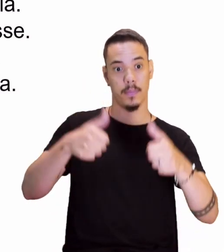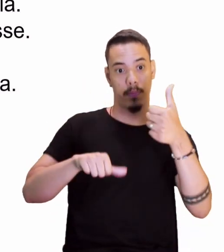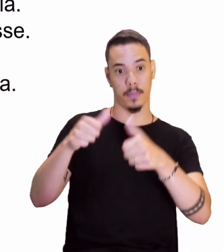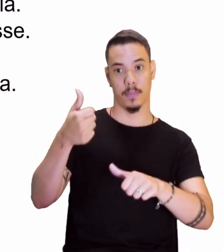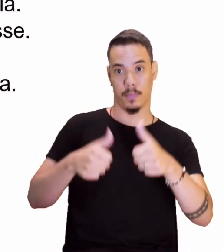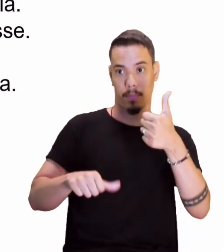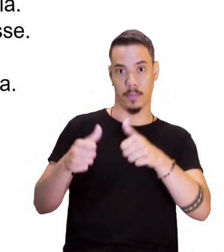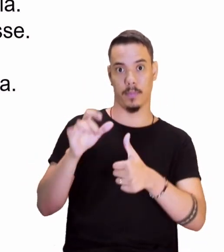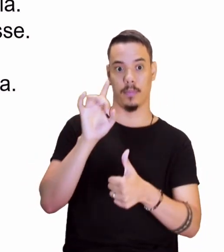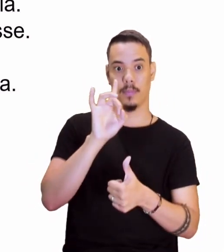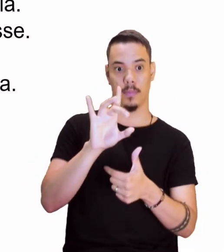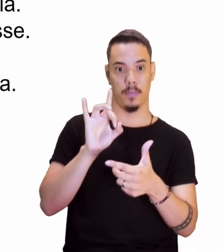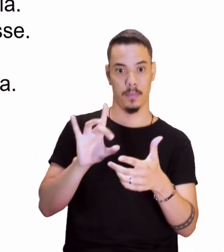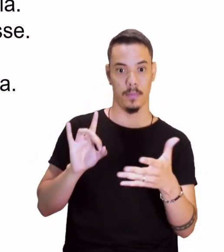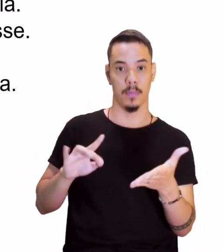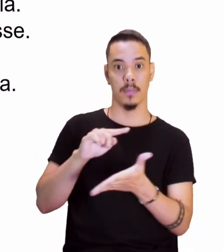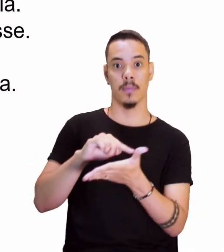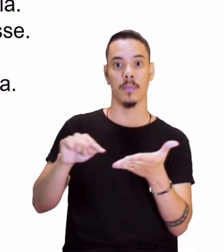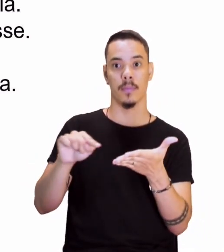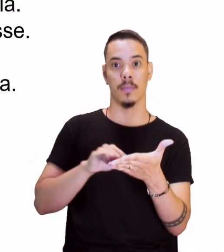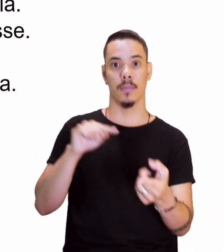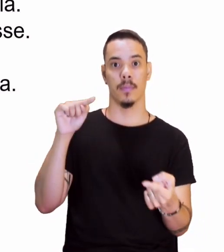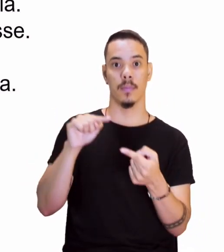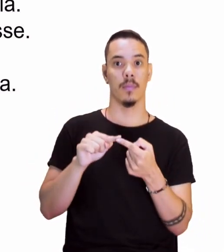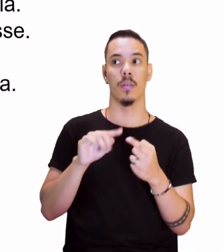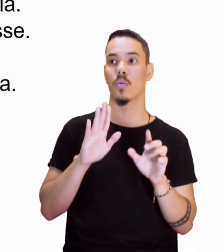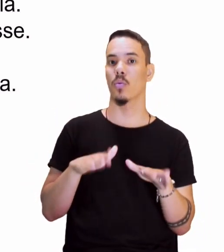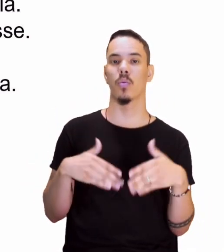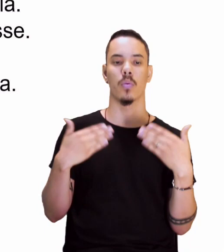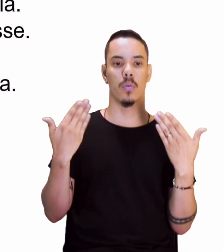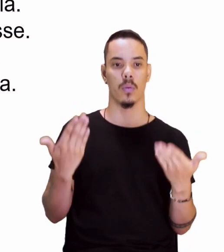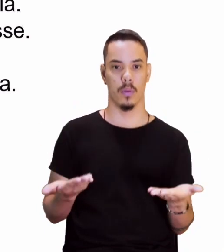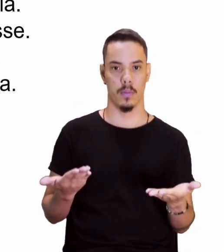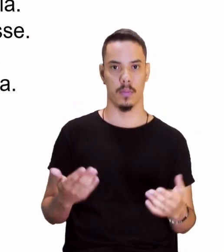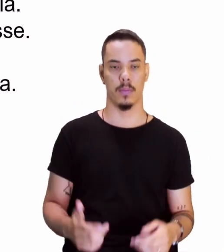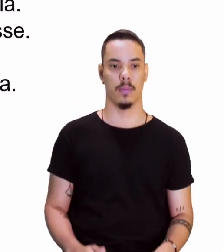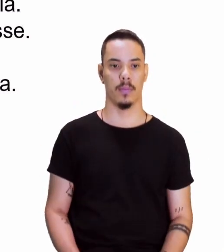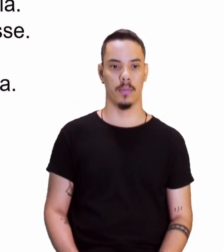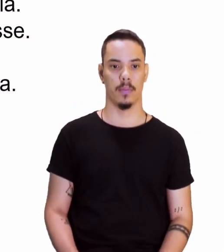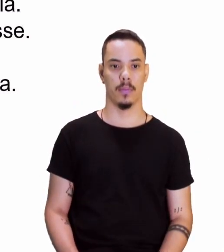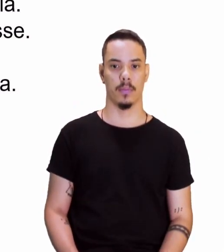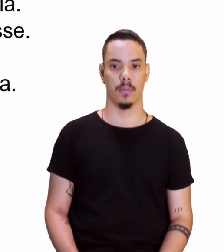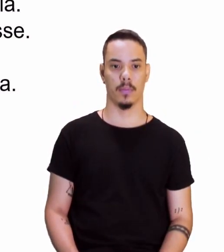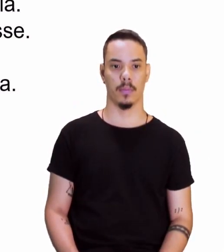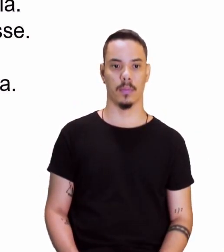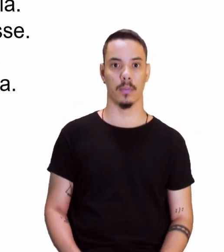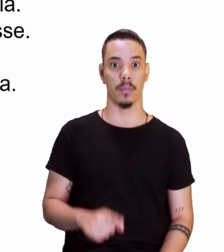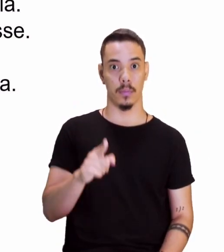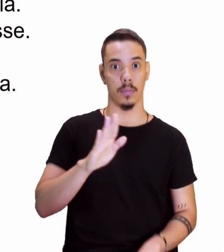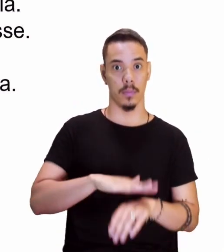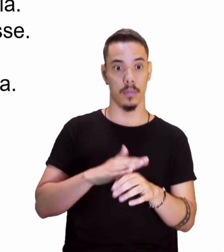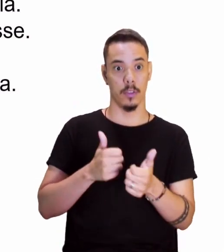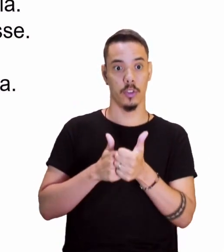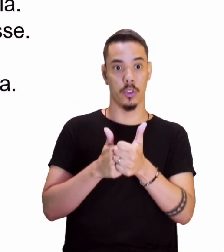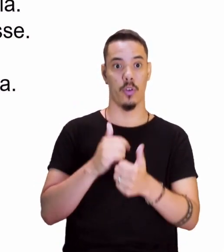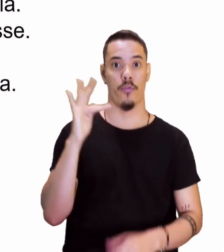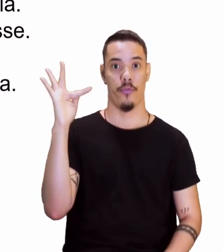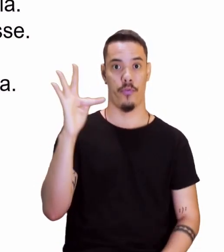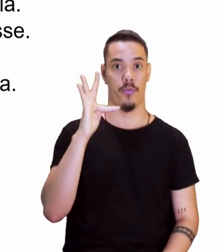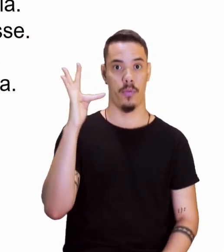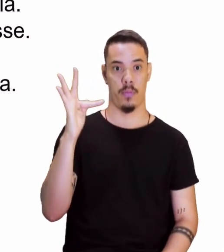expressão e marque a alternativa, tá bom? Que está de acordo com a norma